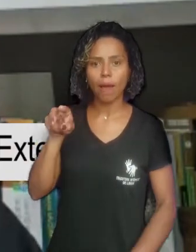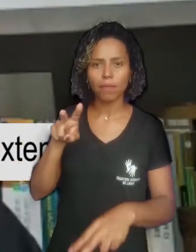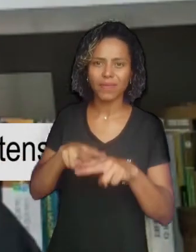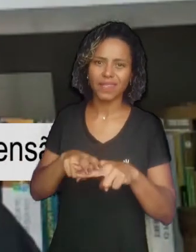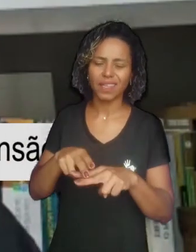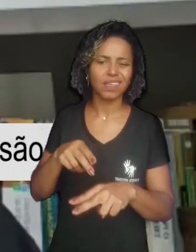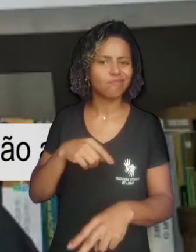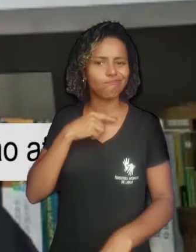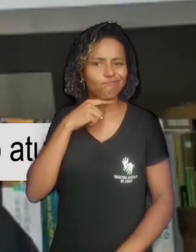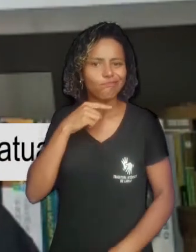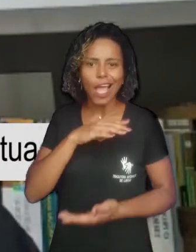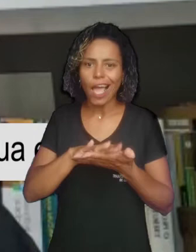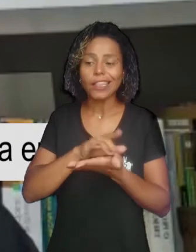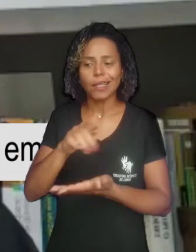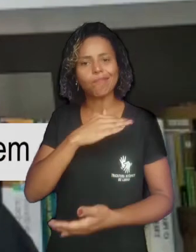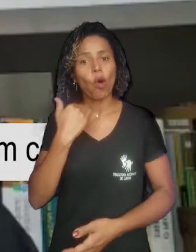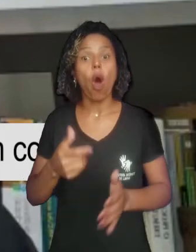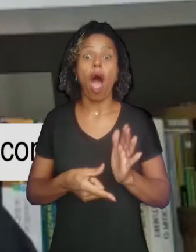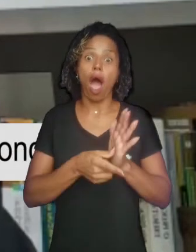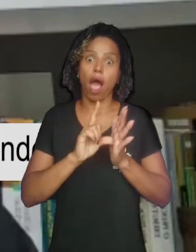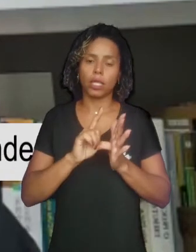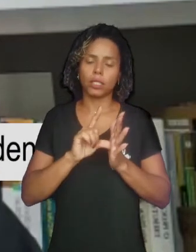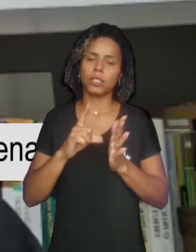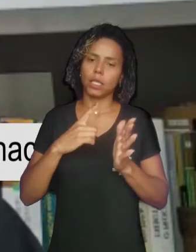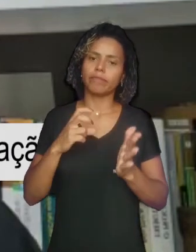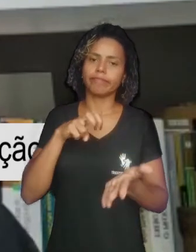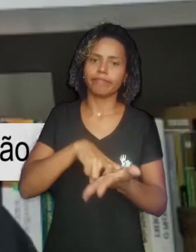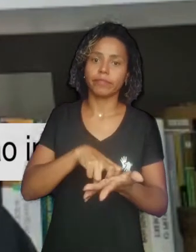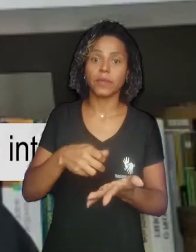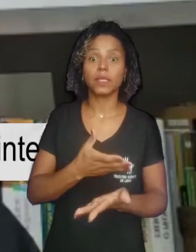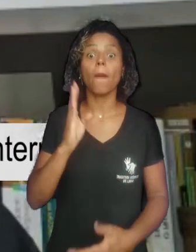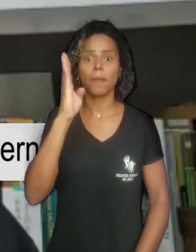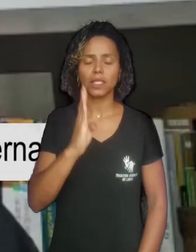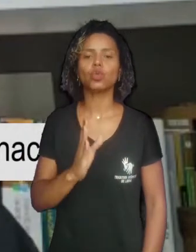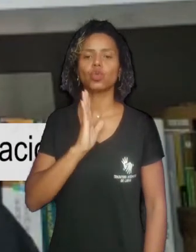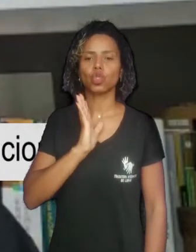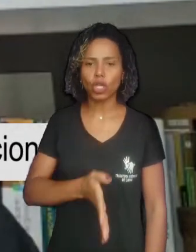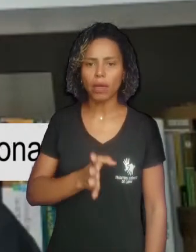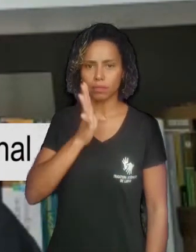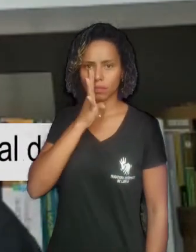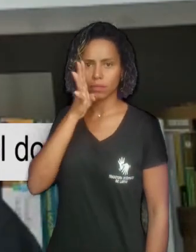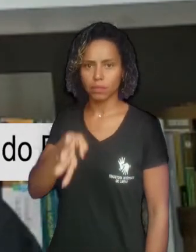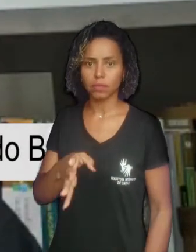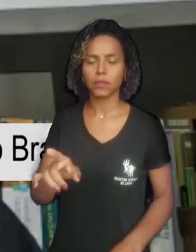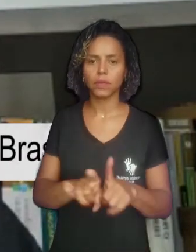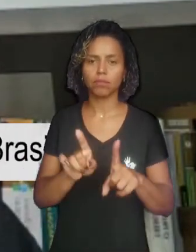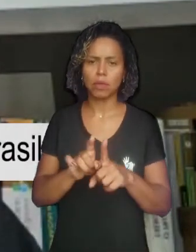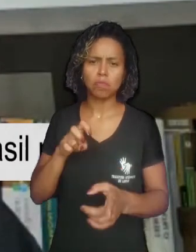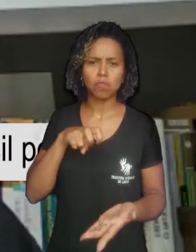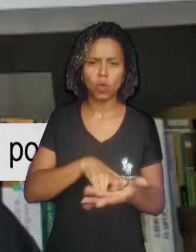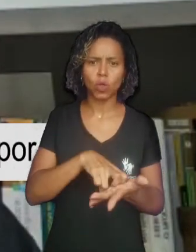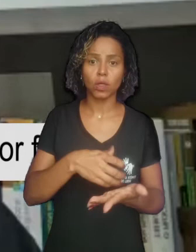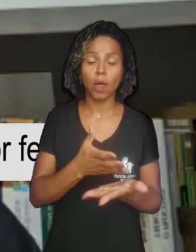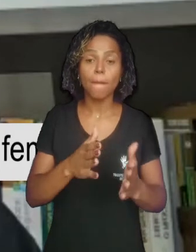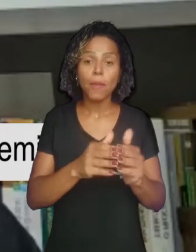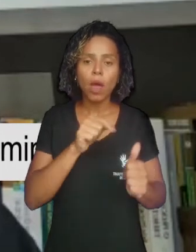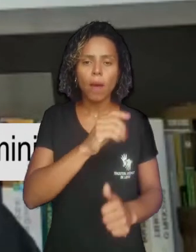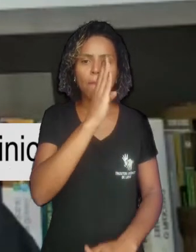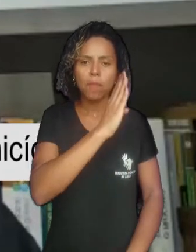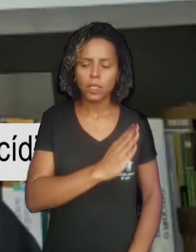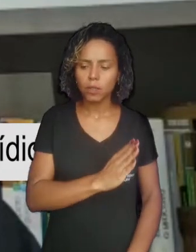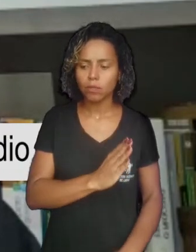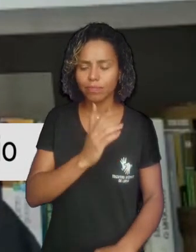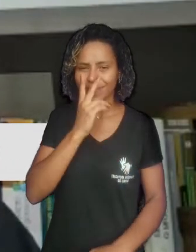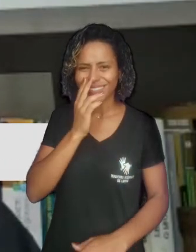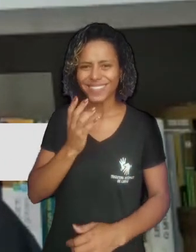dia sequer de pena privativa de liberdade no caso Portanto o Brasil foi denunciado e punido exigindo dele a reparação